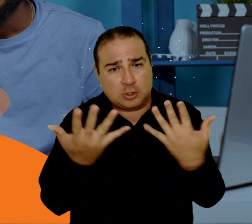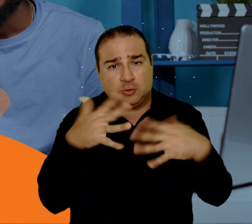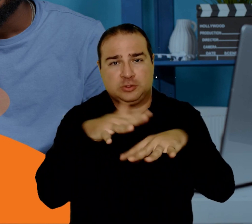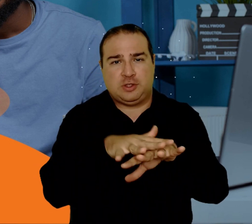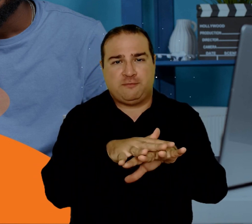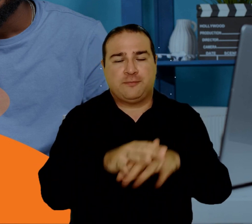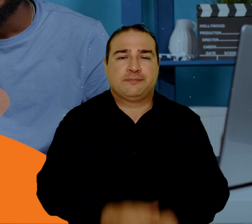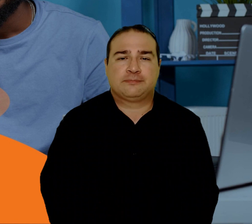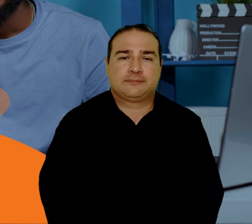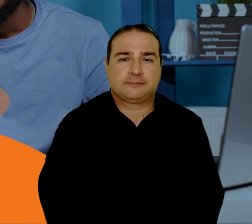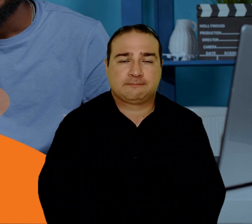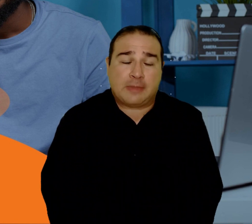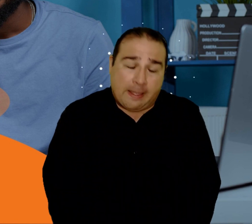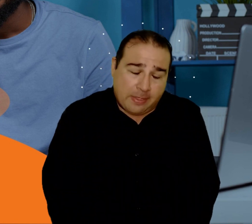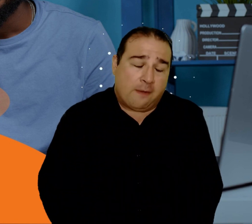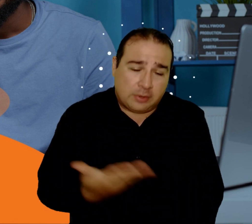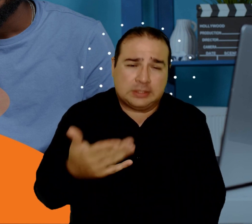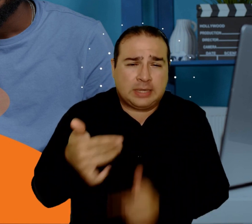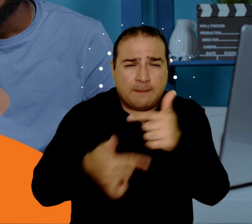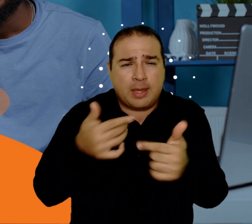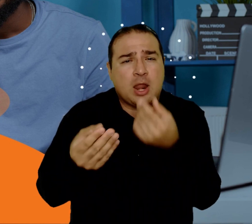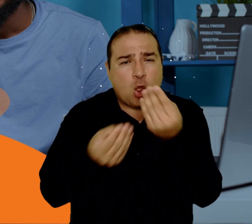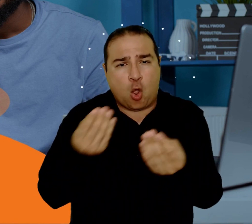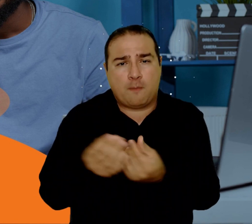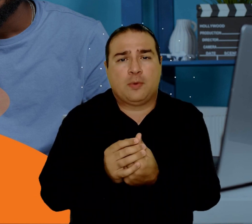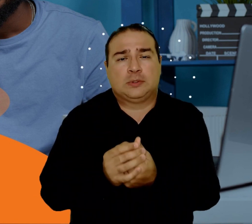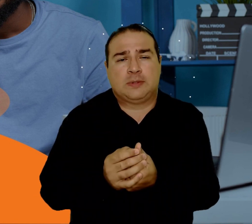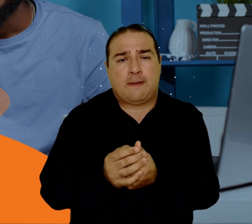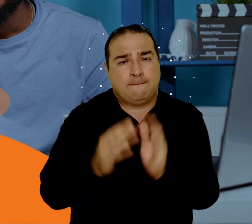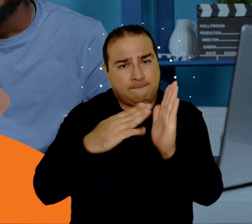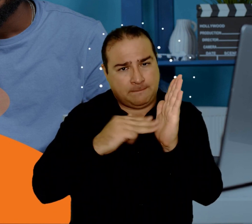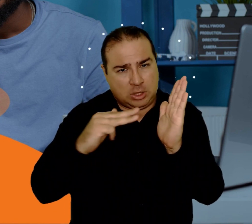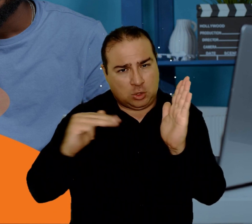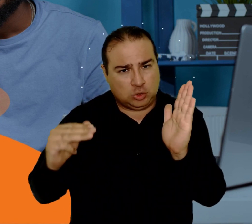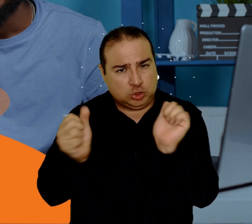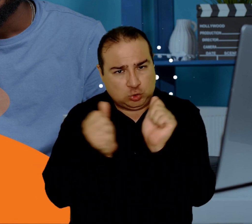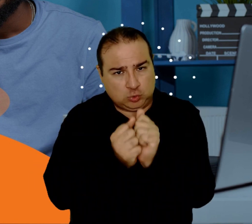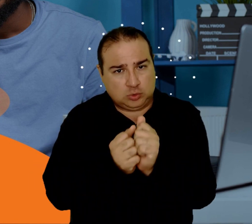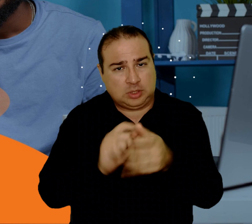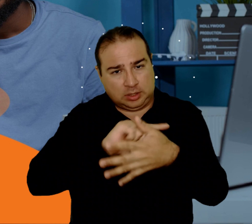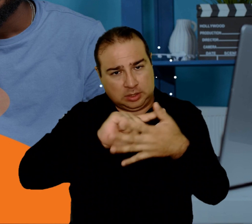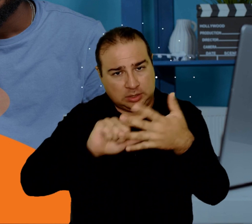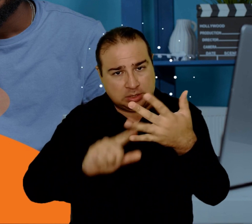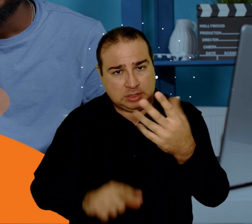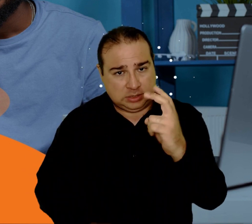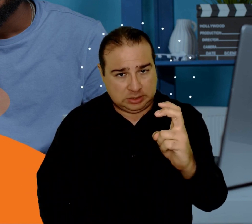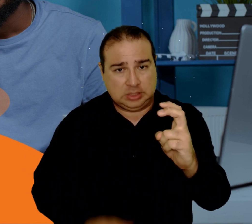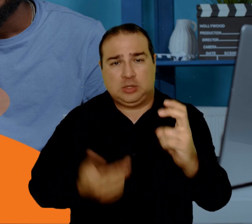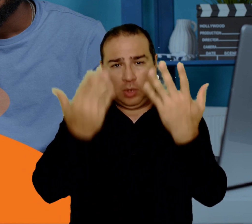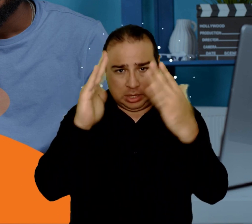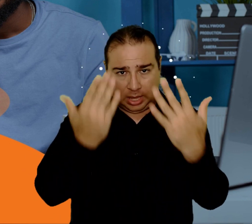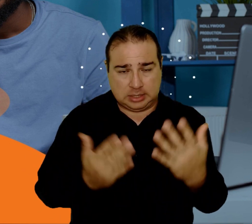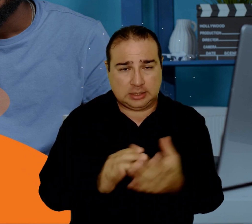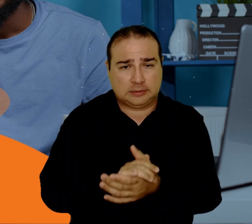mais inclusivos? Então, a gente trabalha muito a partir de uma metodologia que engloba 5 dimensões